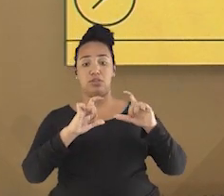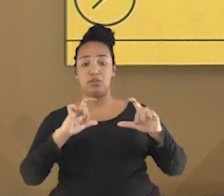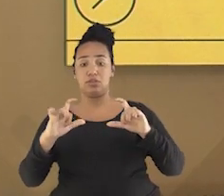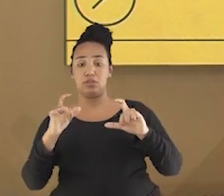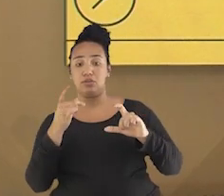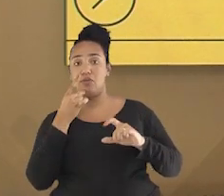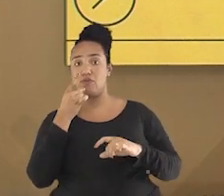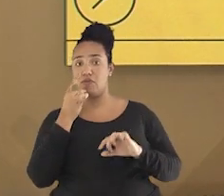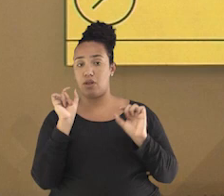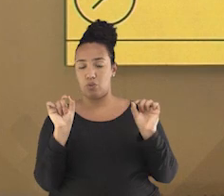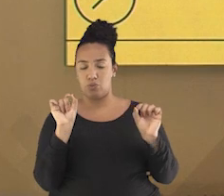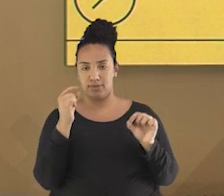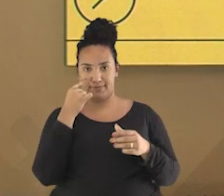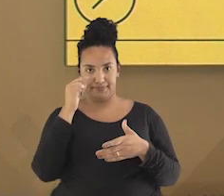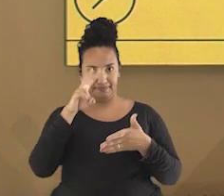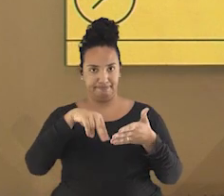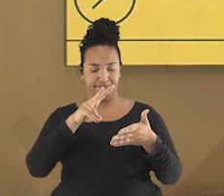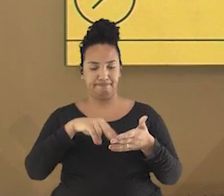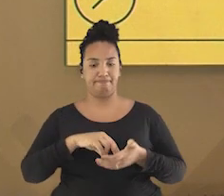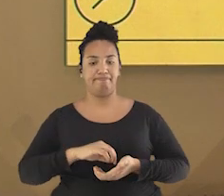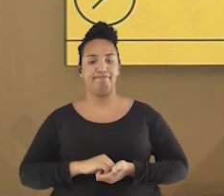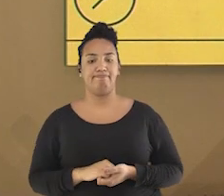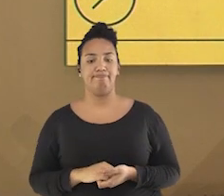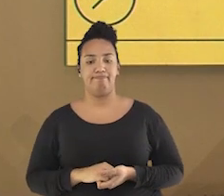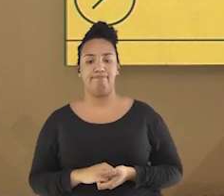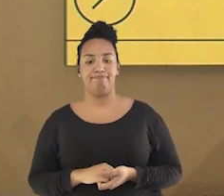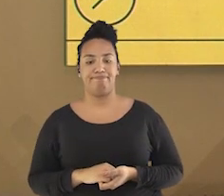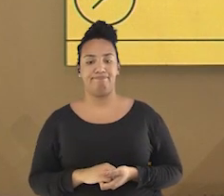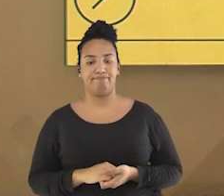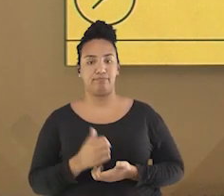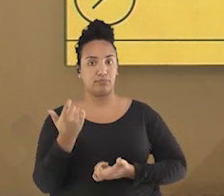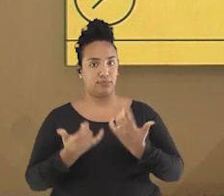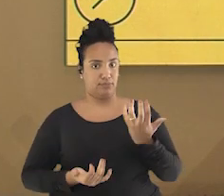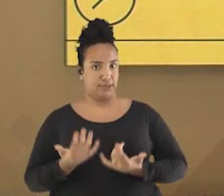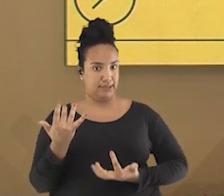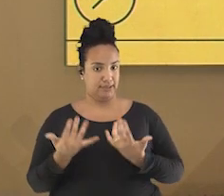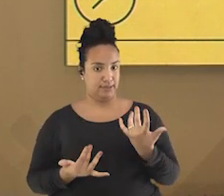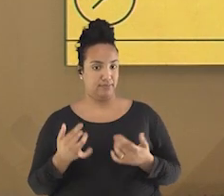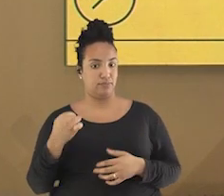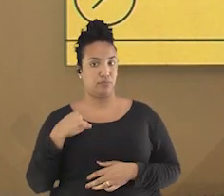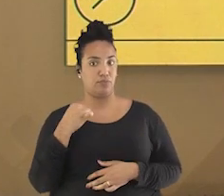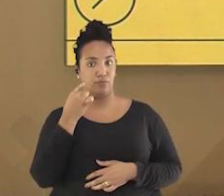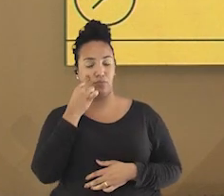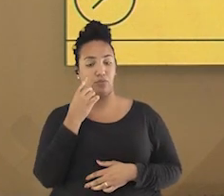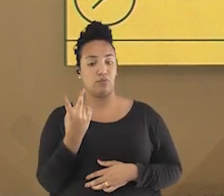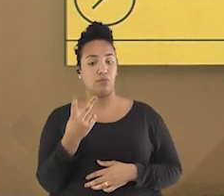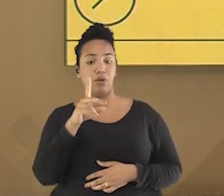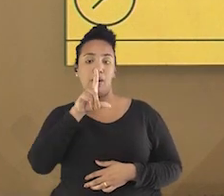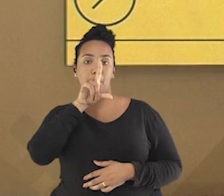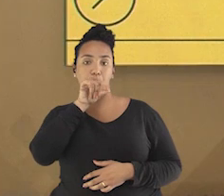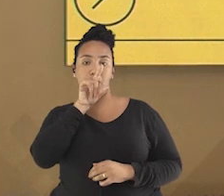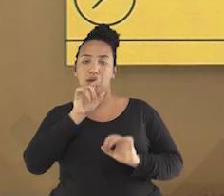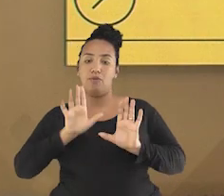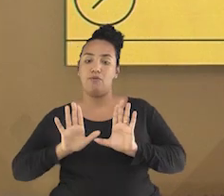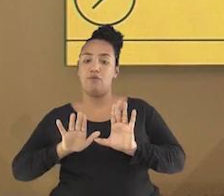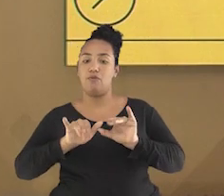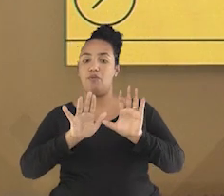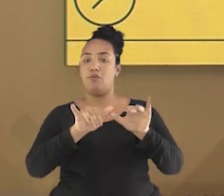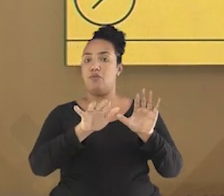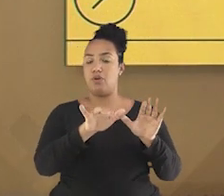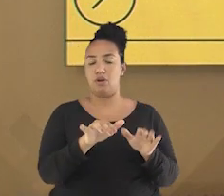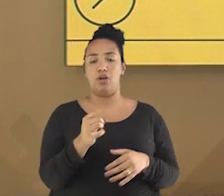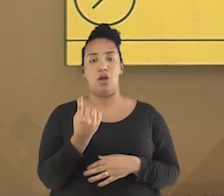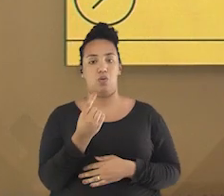diz o seguinte, vou ler para vocês. Queimadas. E há dois pássaros, voando pelo céu. E